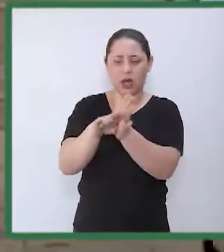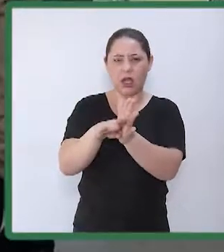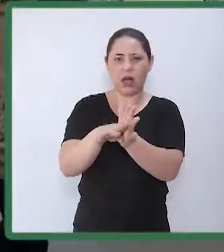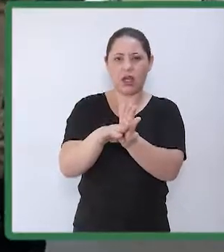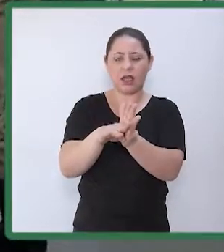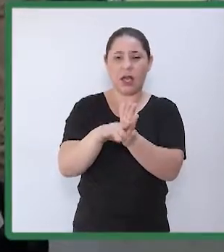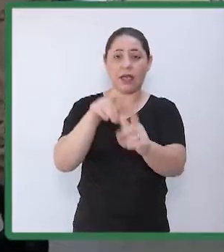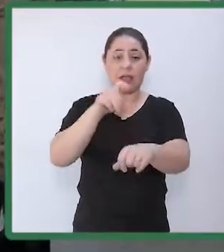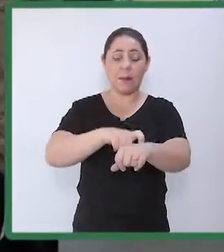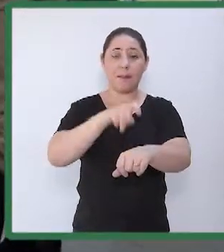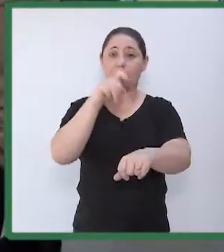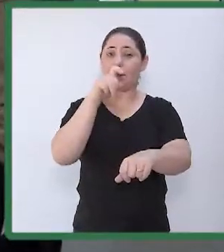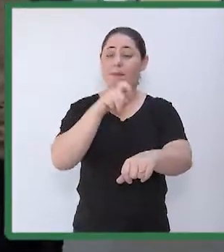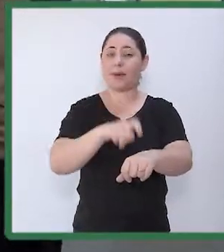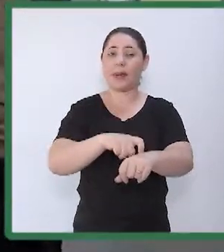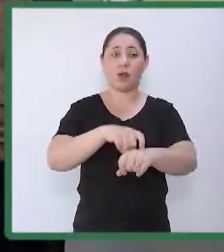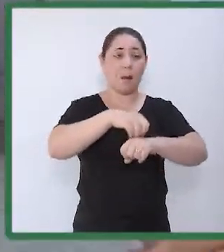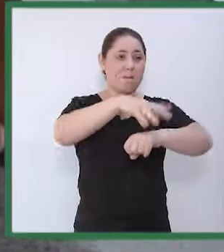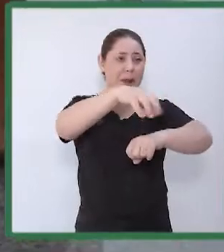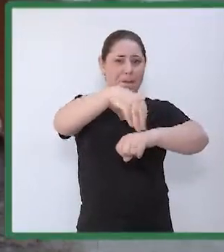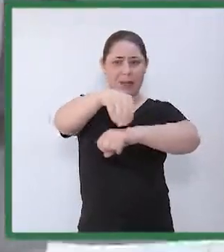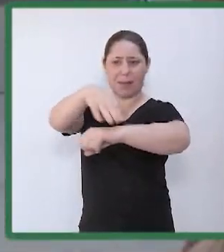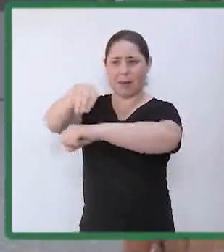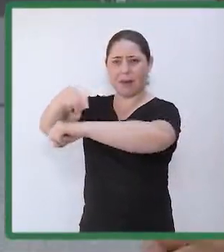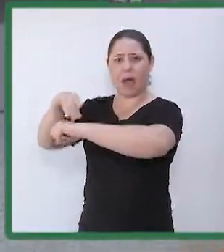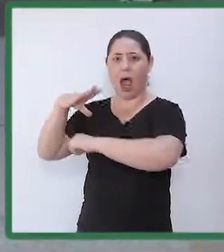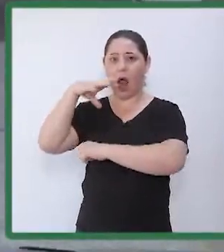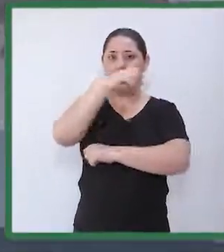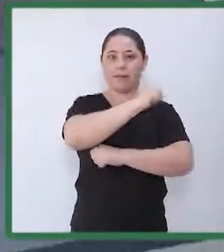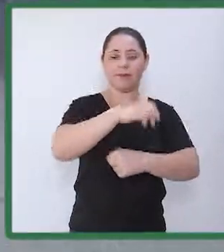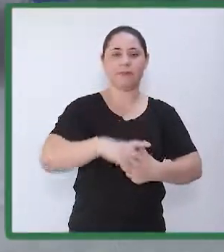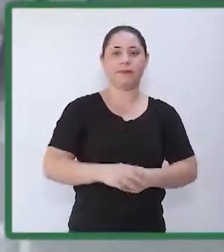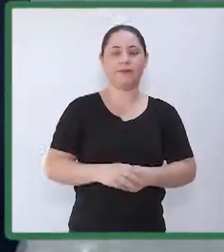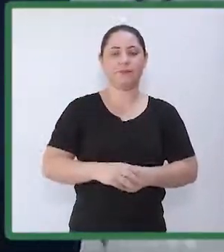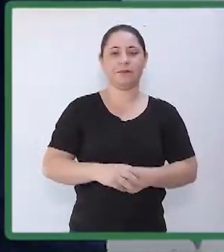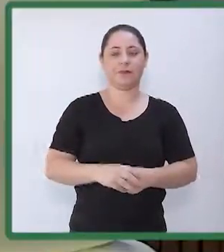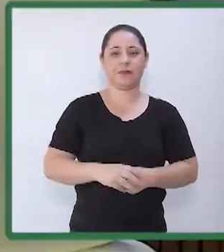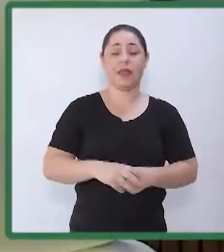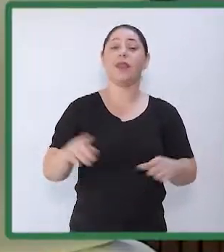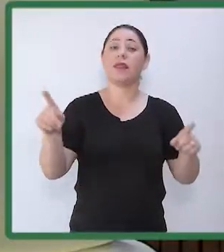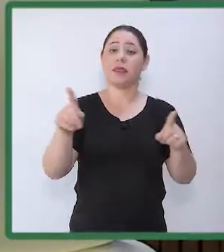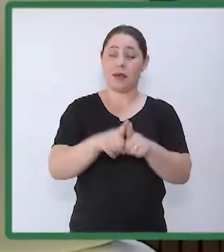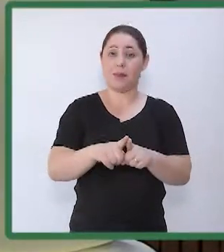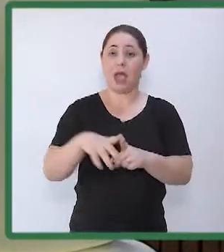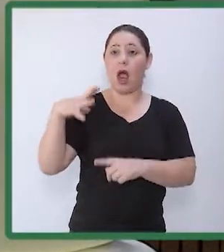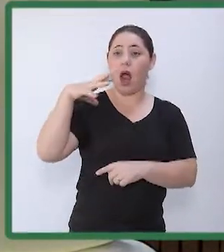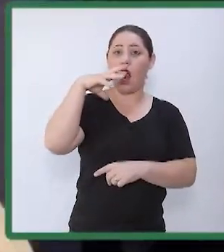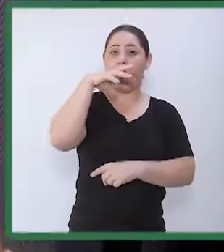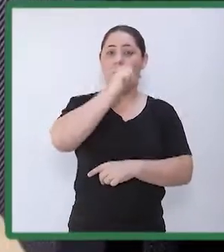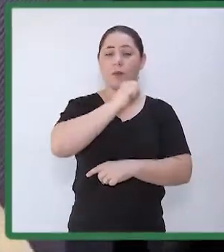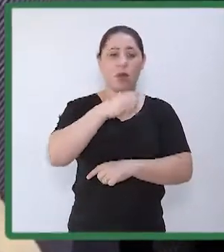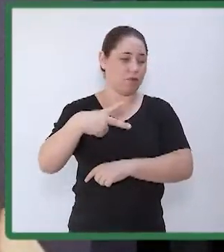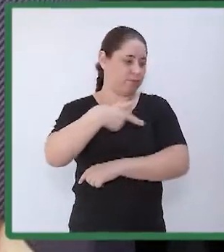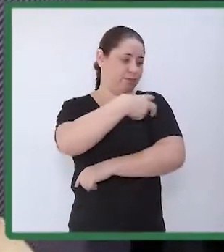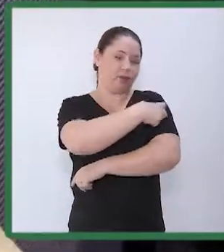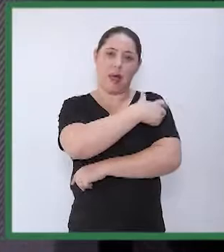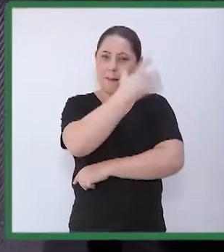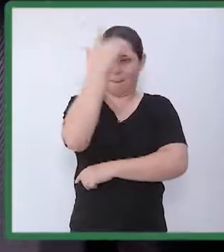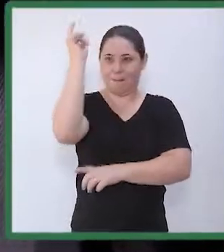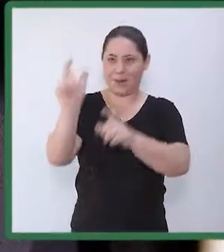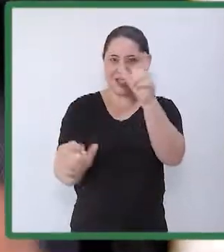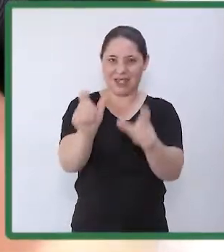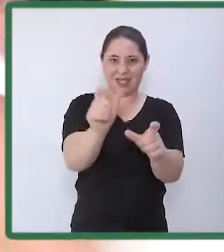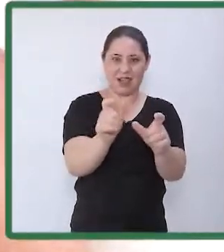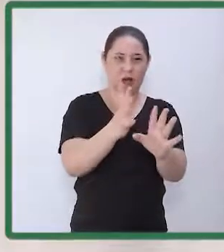chegasse aqui no estado, quando chega aqui no estado, seja o mais rápido distribuída e o mais rápido também levada até o braço,